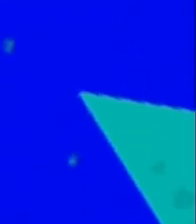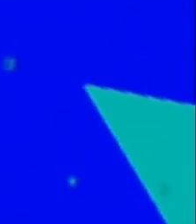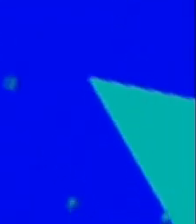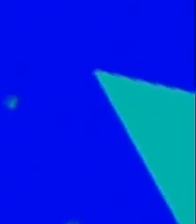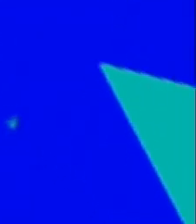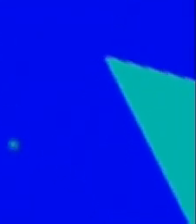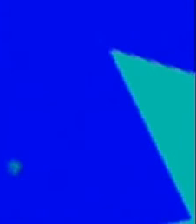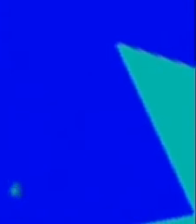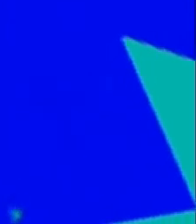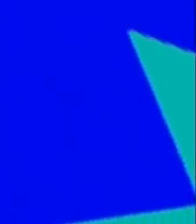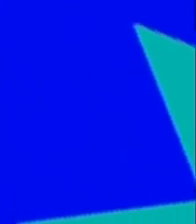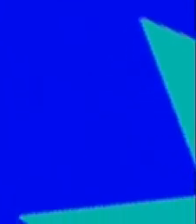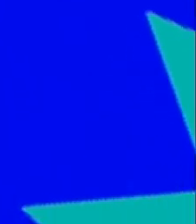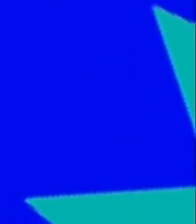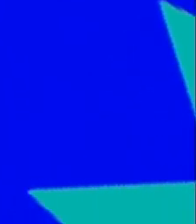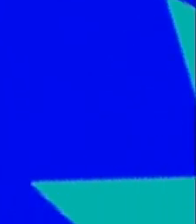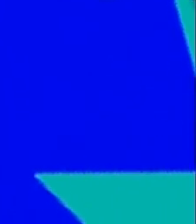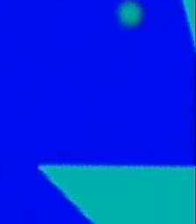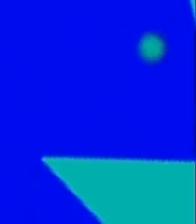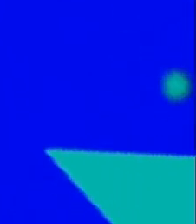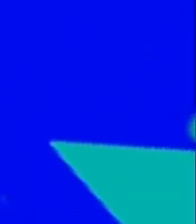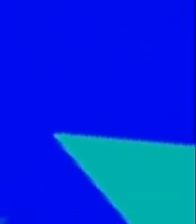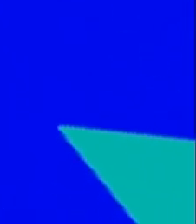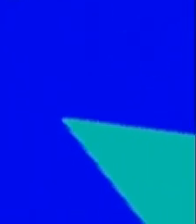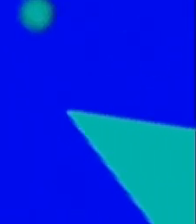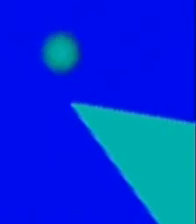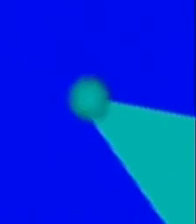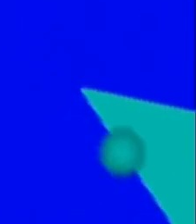Erudito, Melhor Intérprete, Grupo.